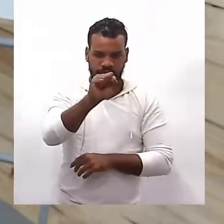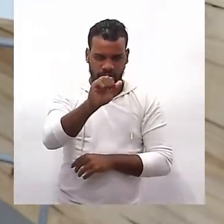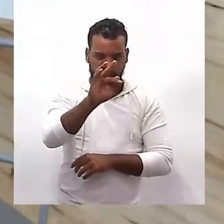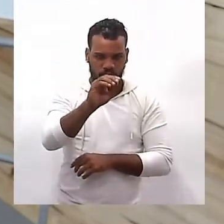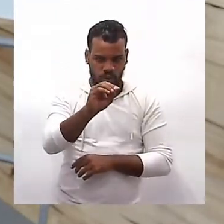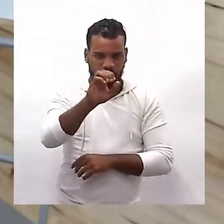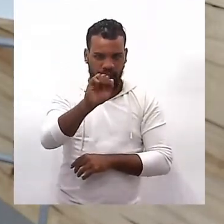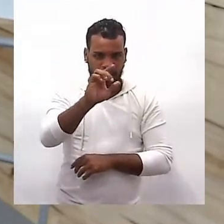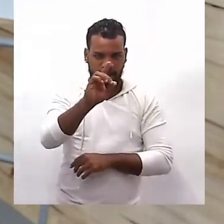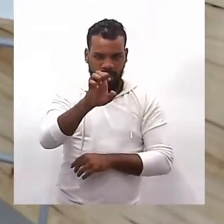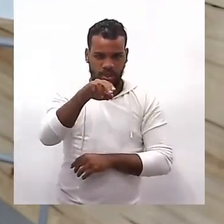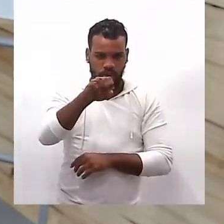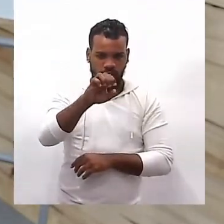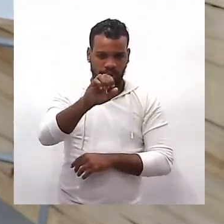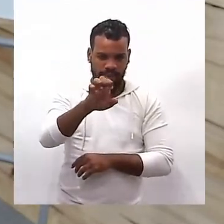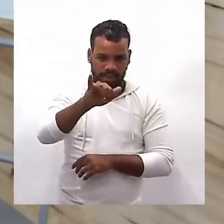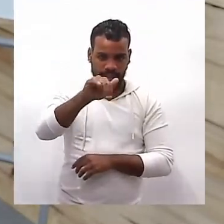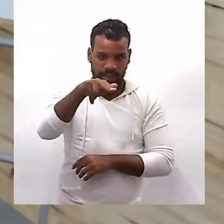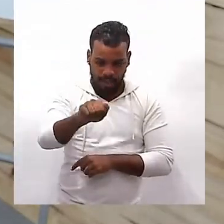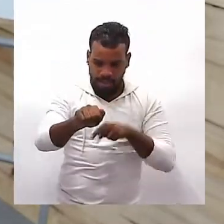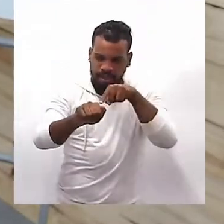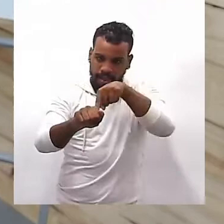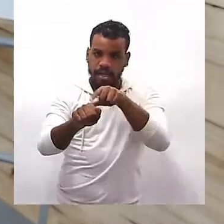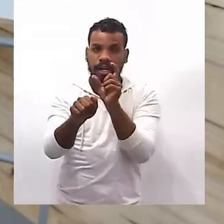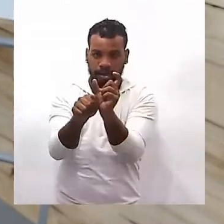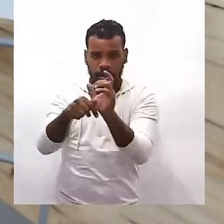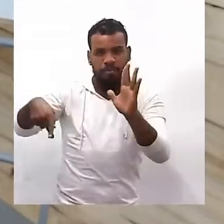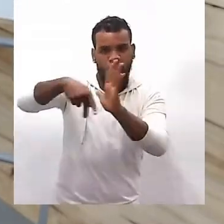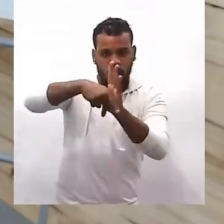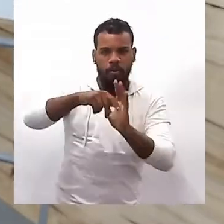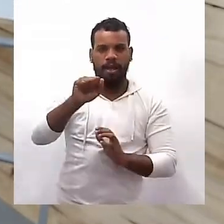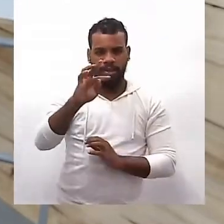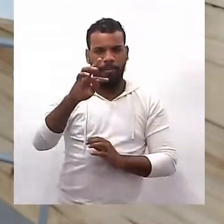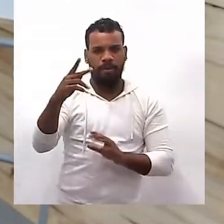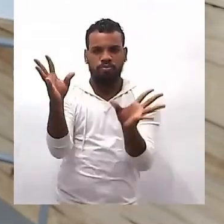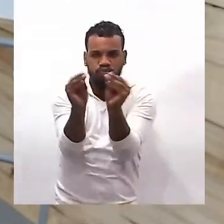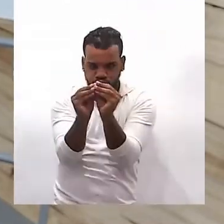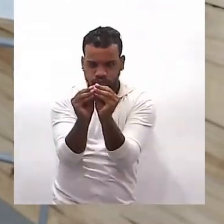adenosina trifosfato. Quando você pega o ATP é o